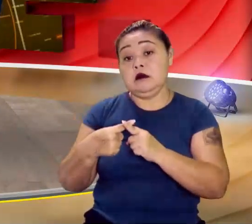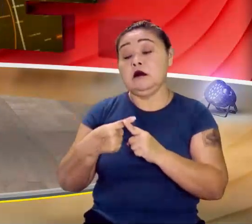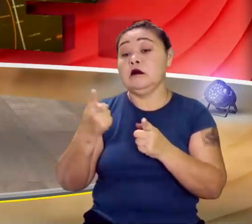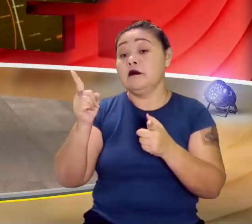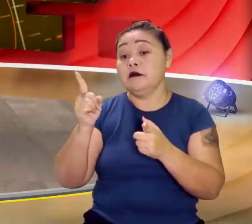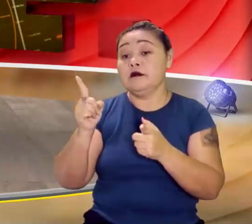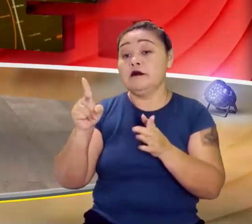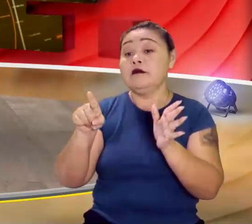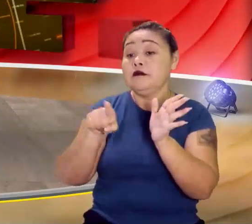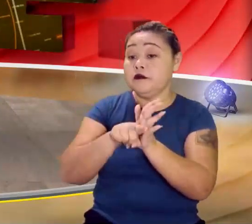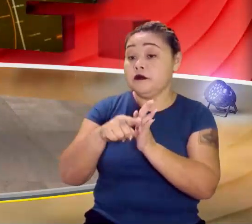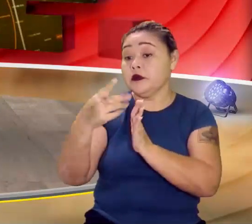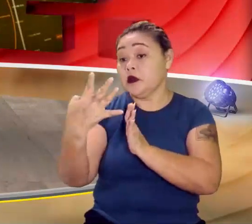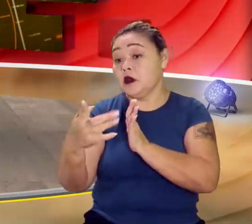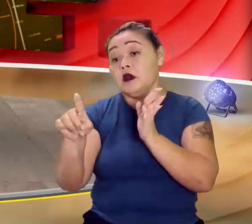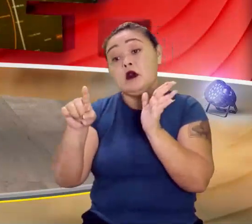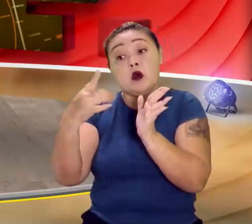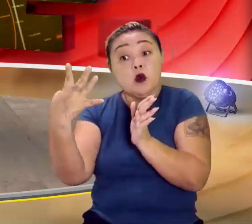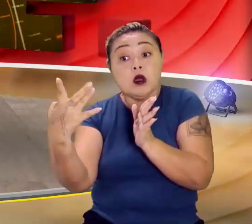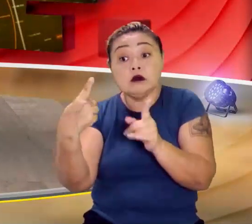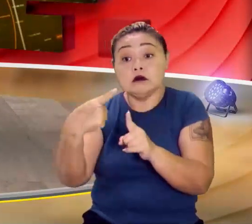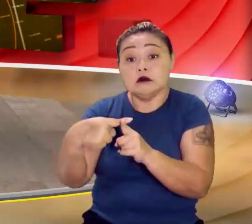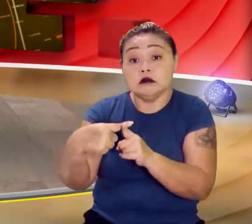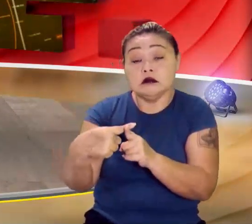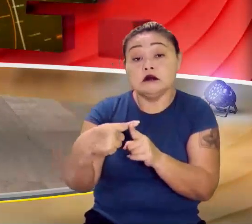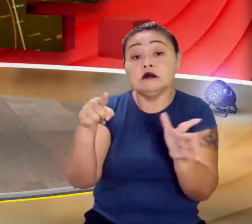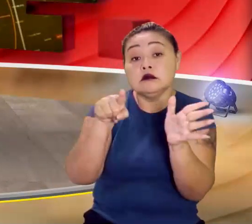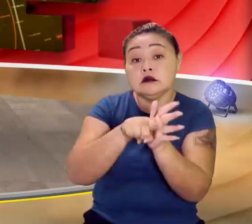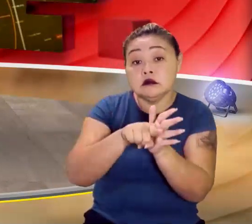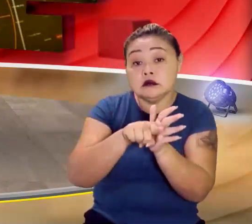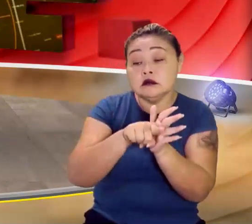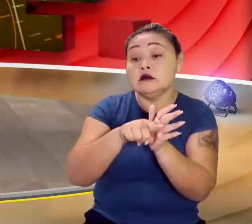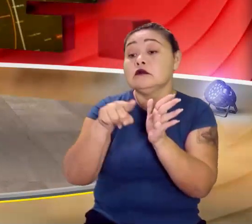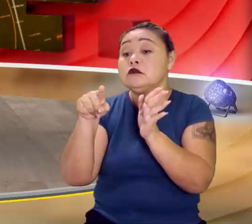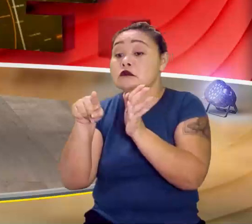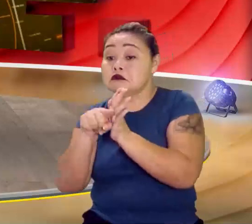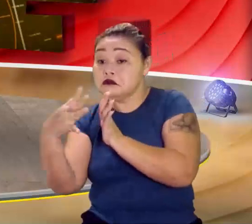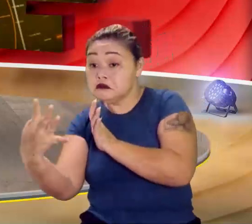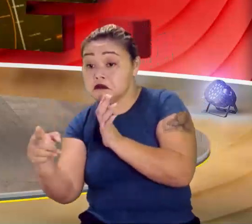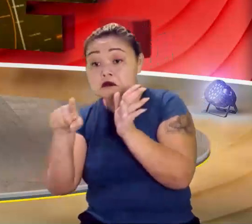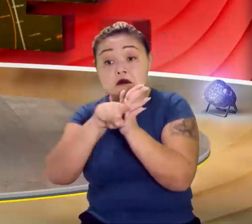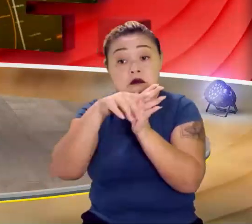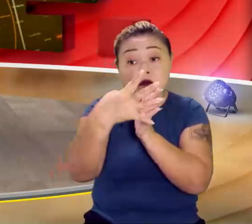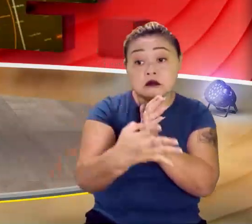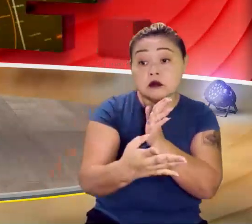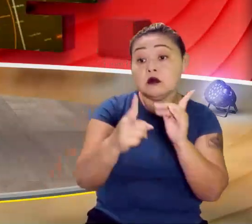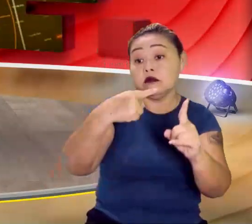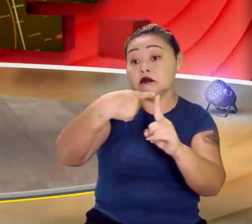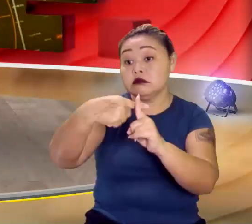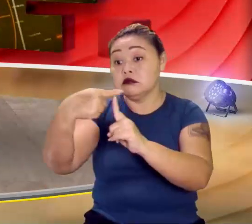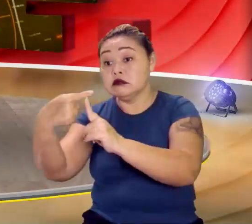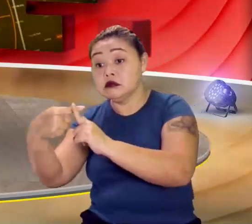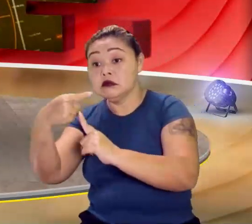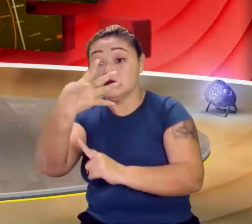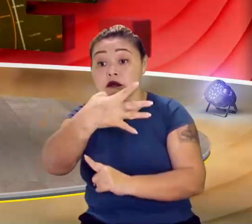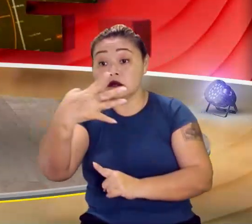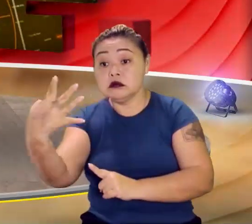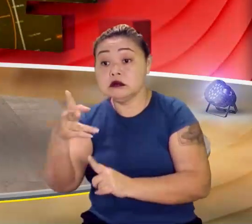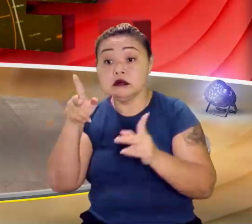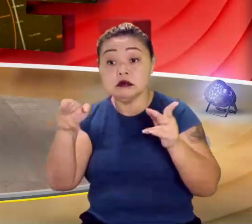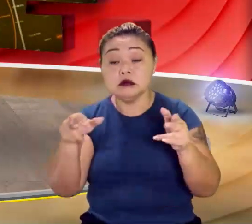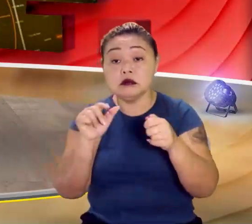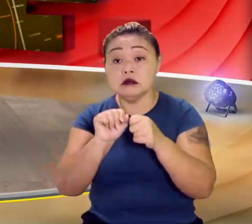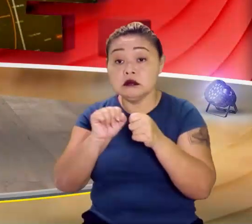4 negativo com 4 positivo. Ou é menos 4 com menos 4, ou é 4 com 4. Isso. Nesse caso, o